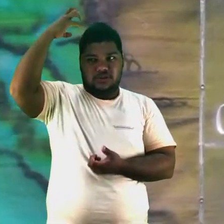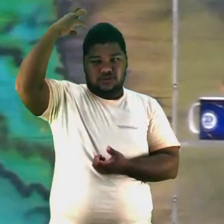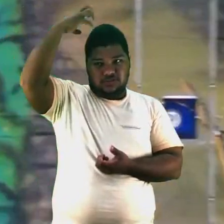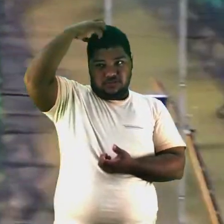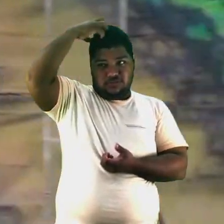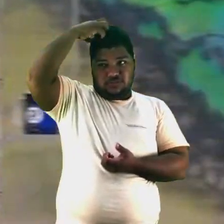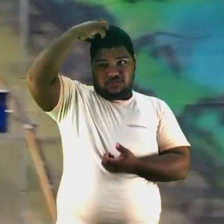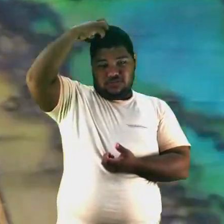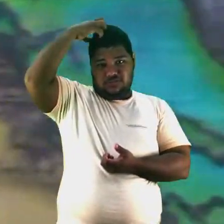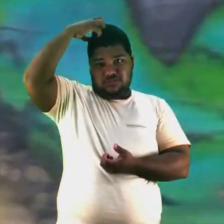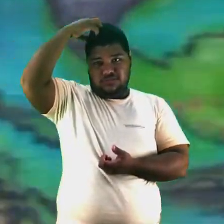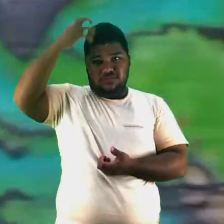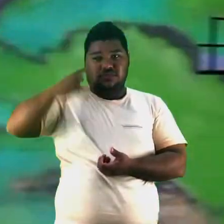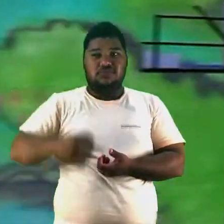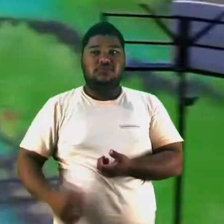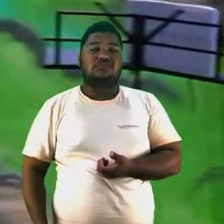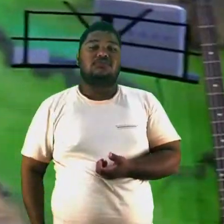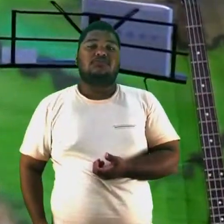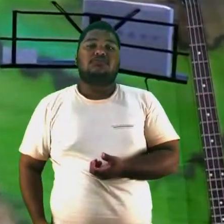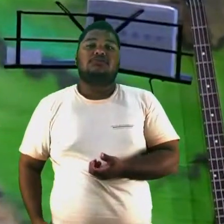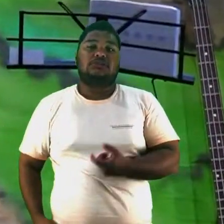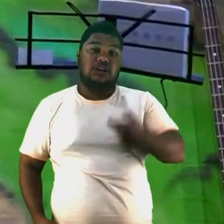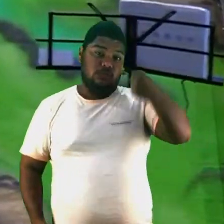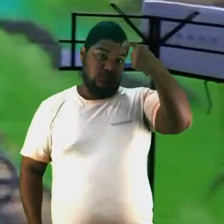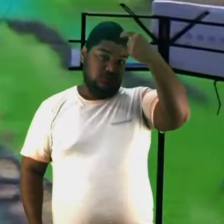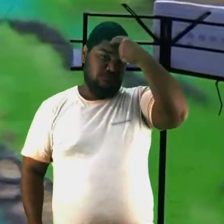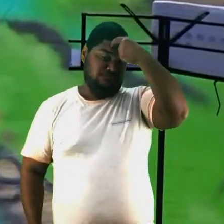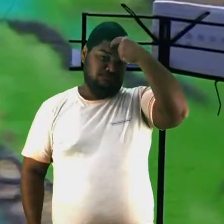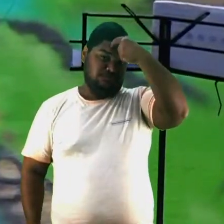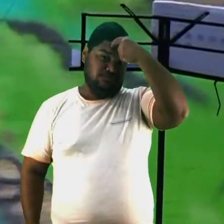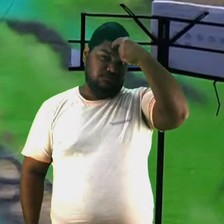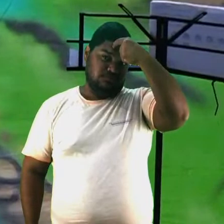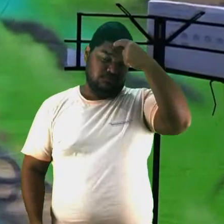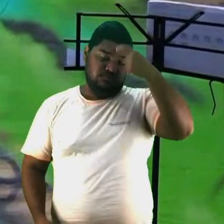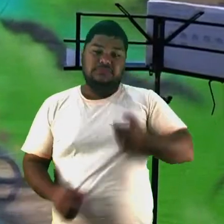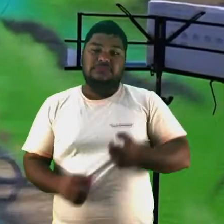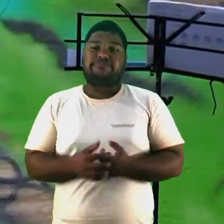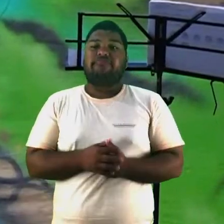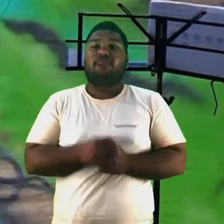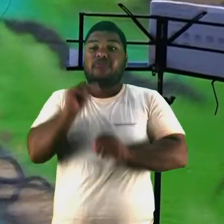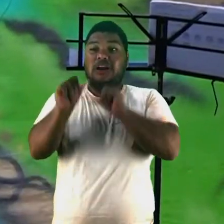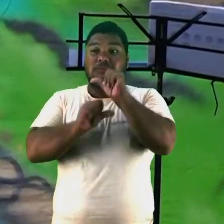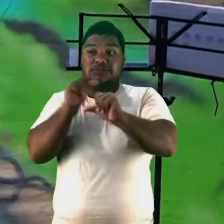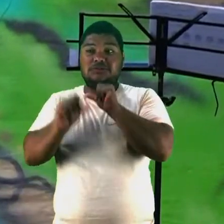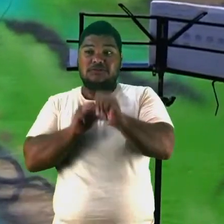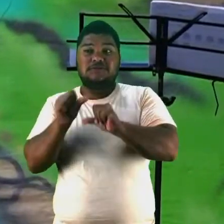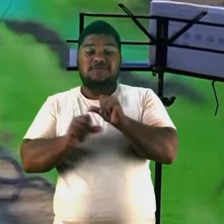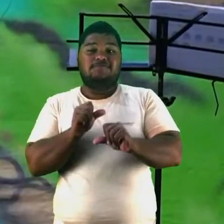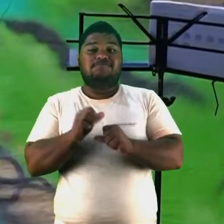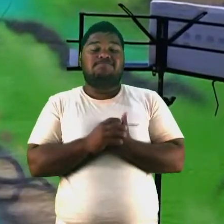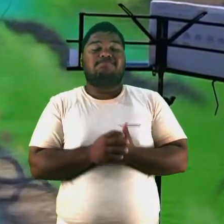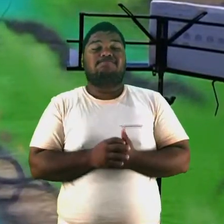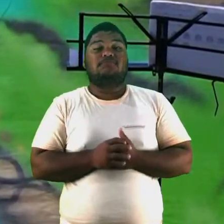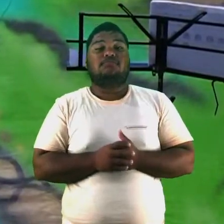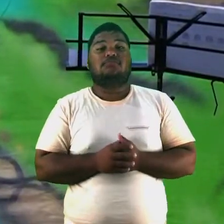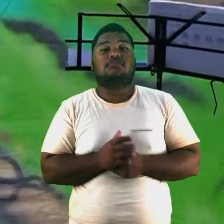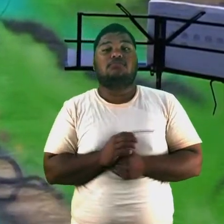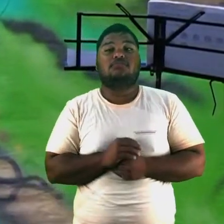cérebro, e observando as imagens do cérebro, as mudanças que aconteciam, e o resultado na vida das